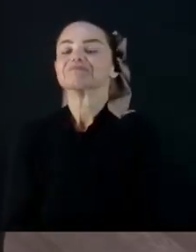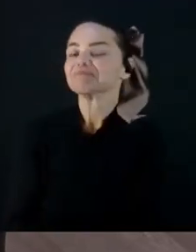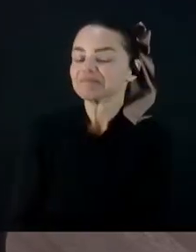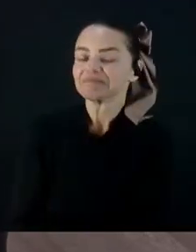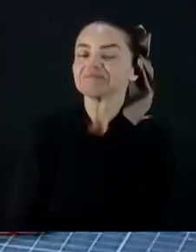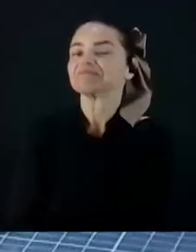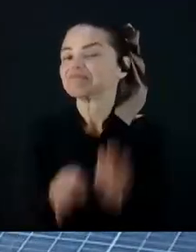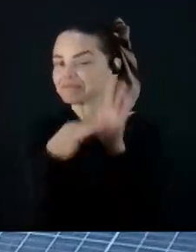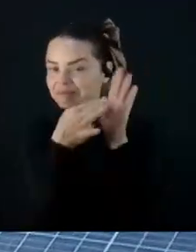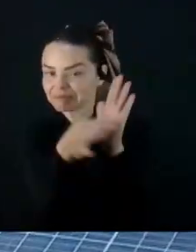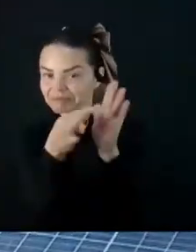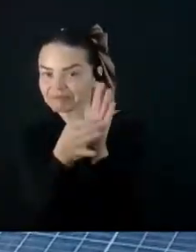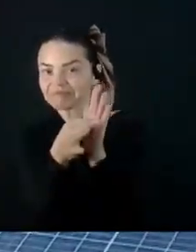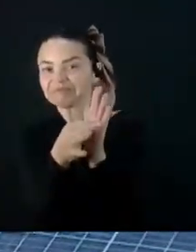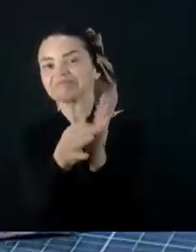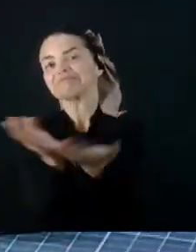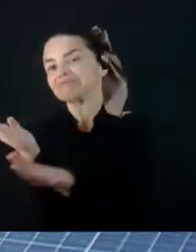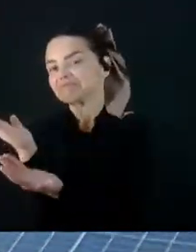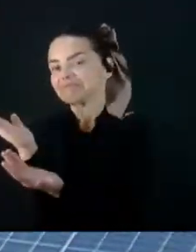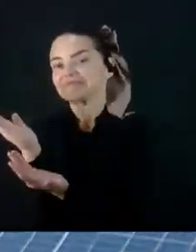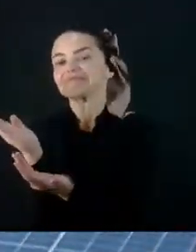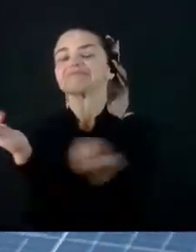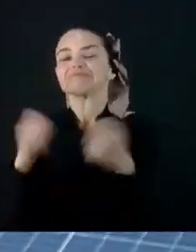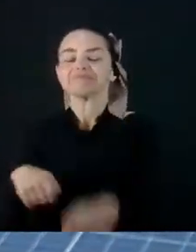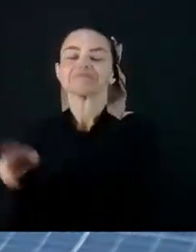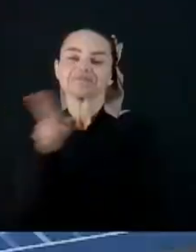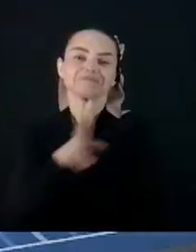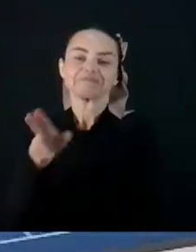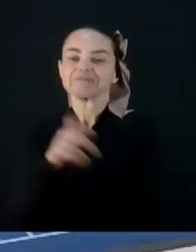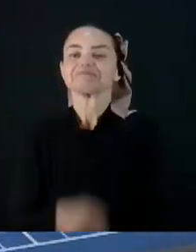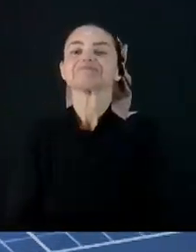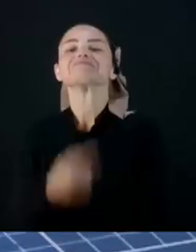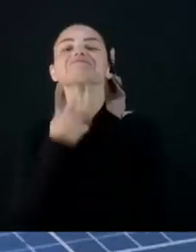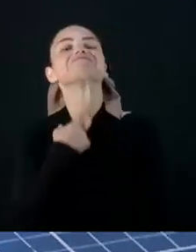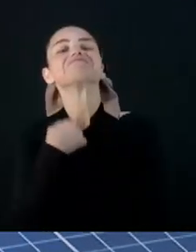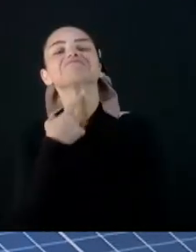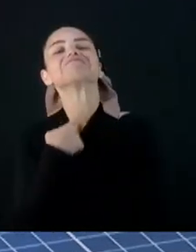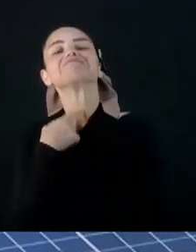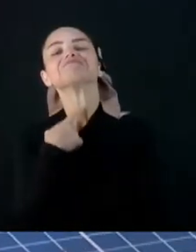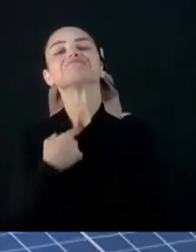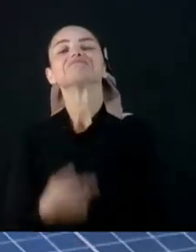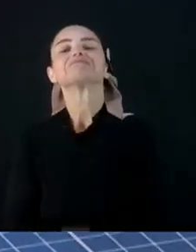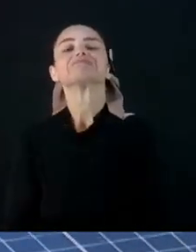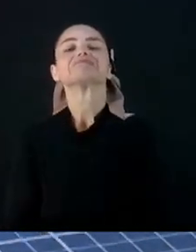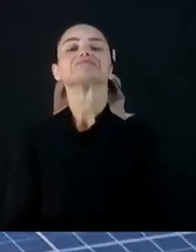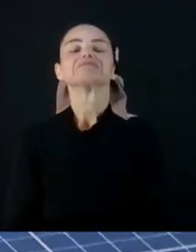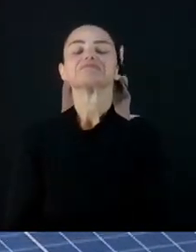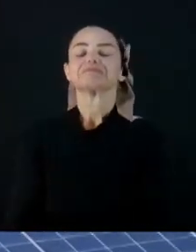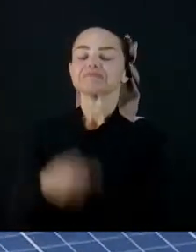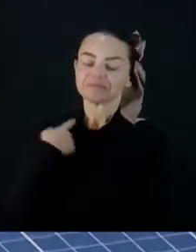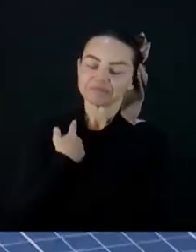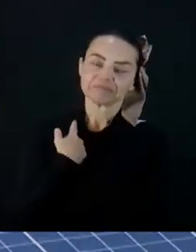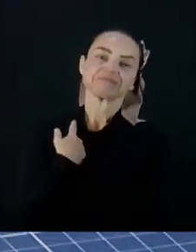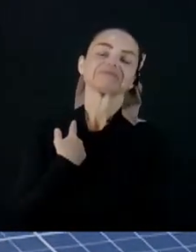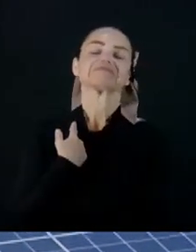de tamanho, né? Que vocês podem usar o tamanho que vocês quiserem, né? Aí vocês querem fazer uma graça aqui, dar um